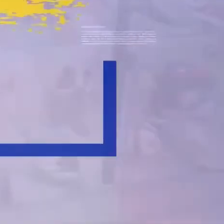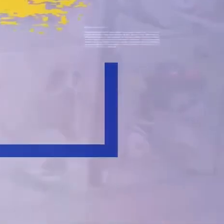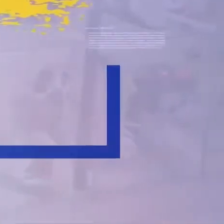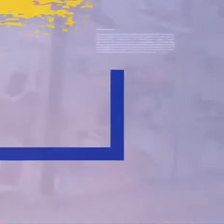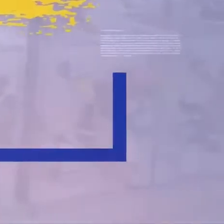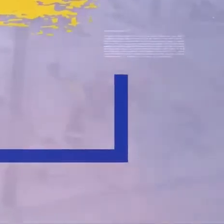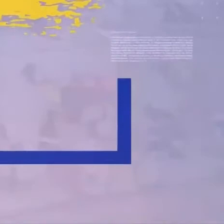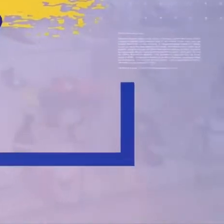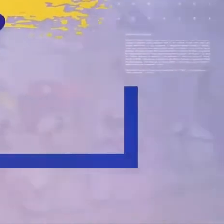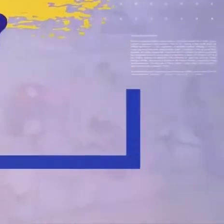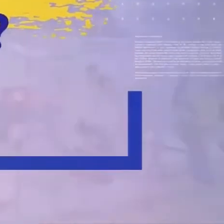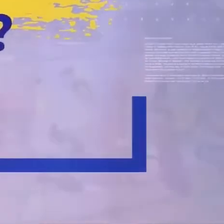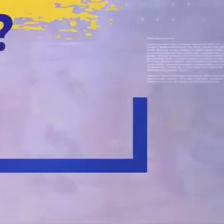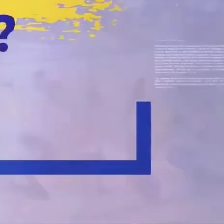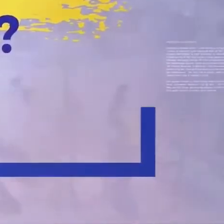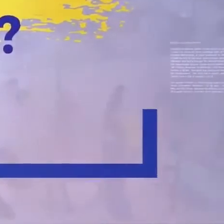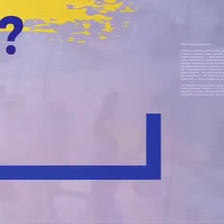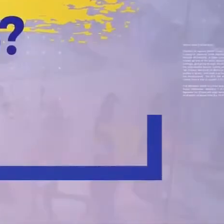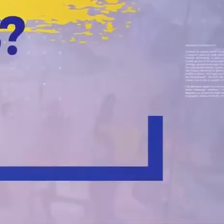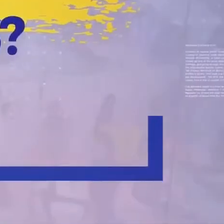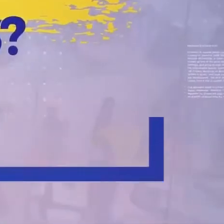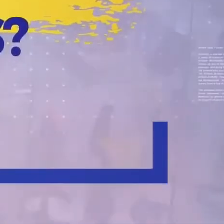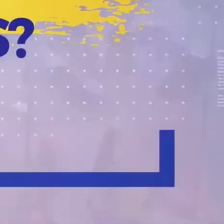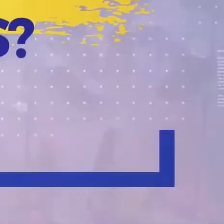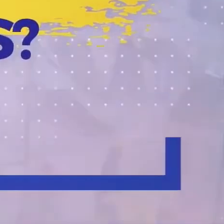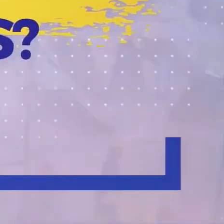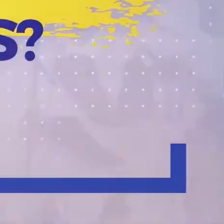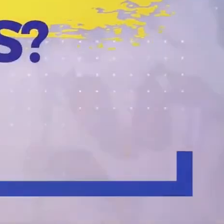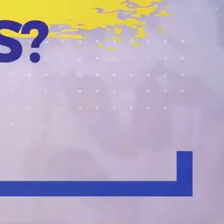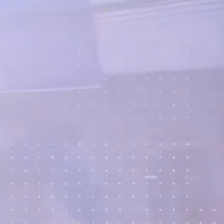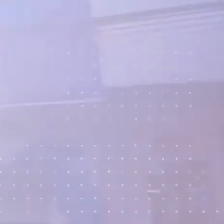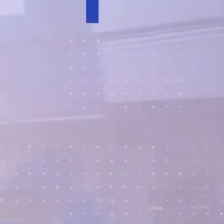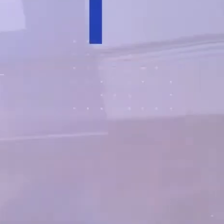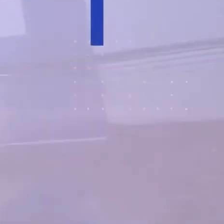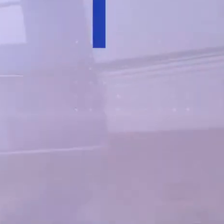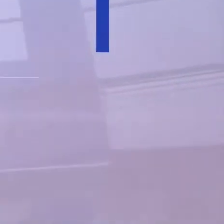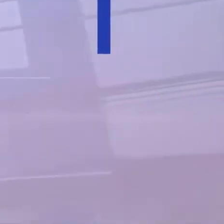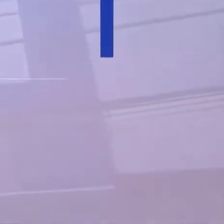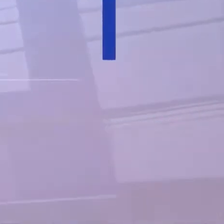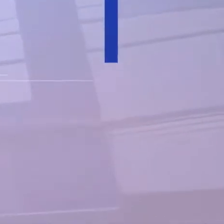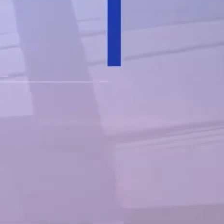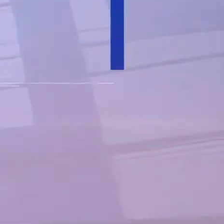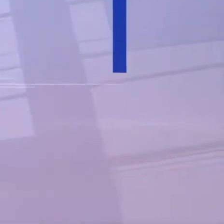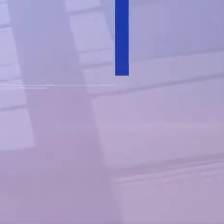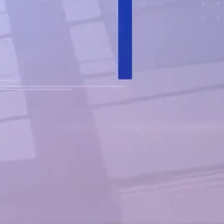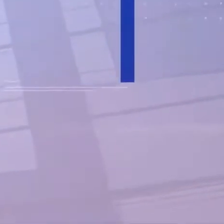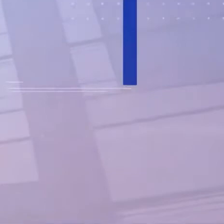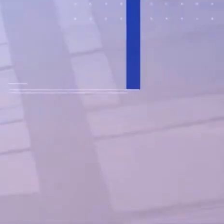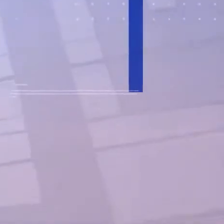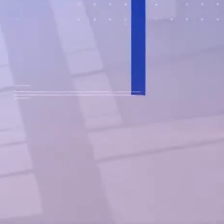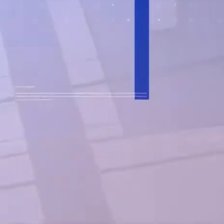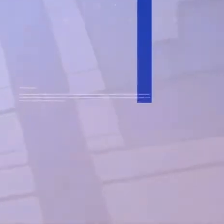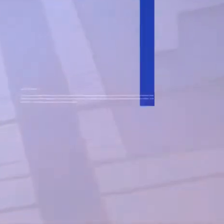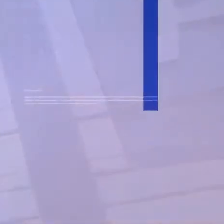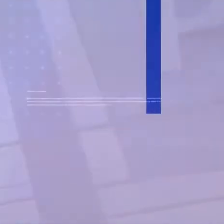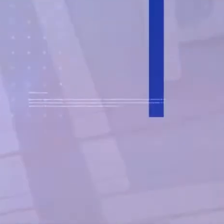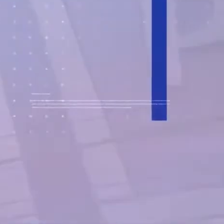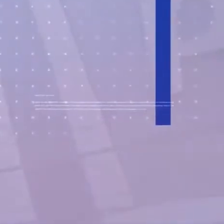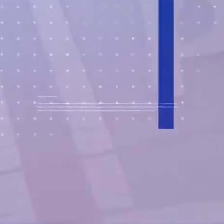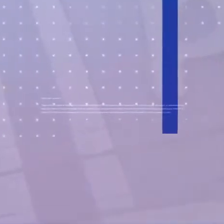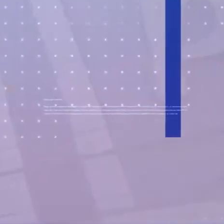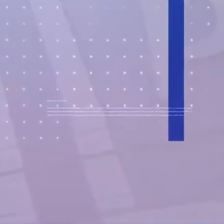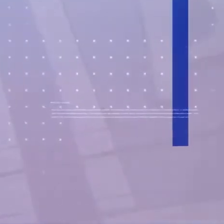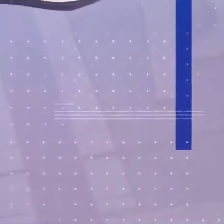Quer garantir todas as novidades em calçados que são tendência nesta estação? Então vem correndo para uma das lojas do Grupo Porfírio. Os